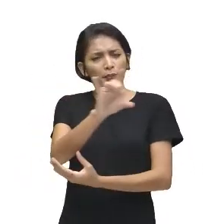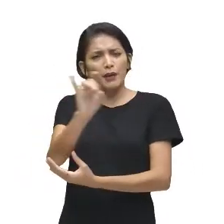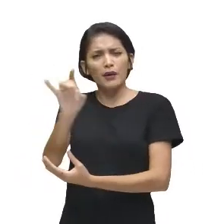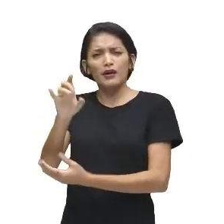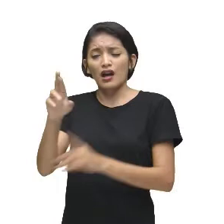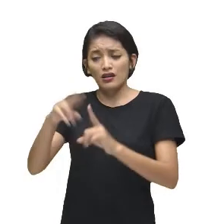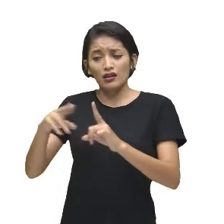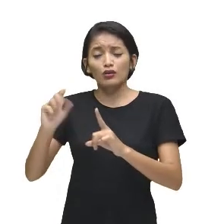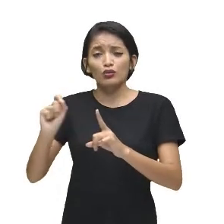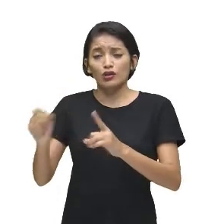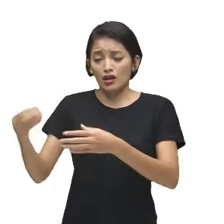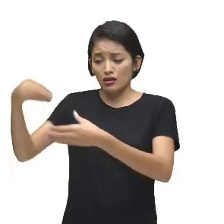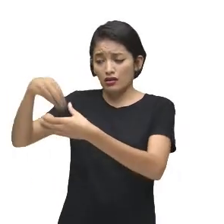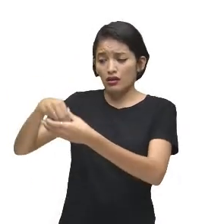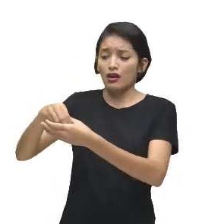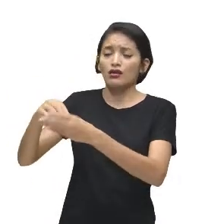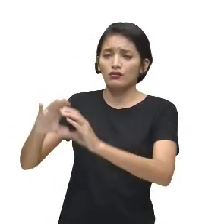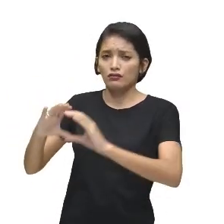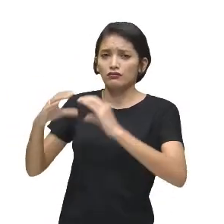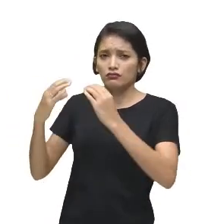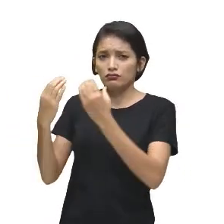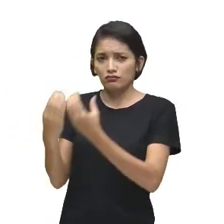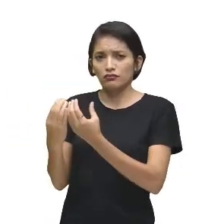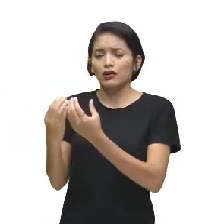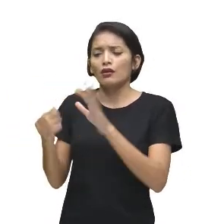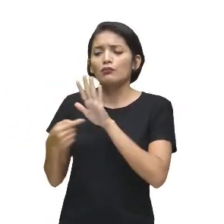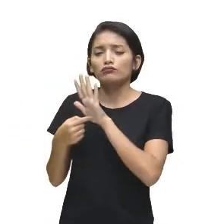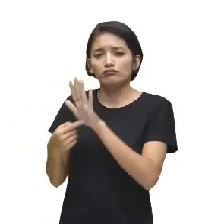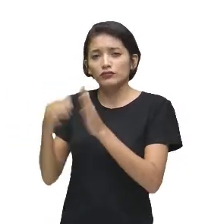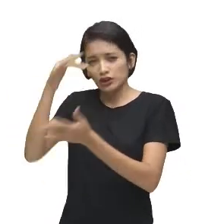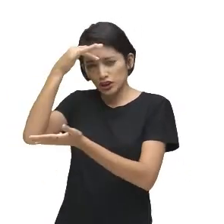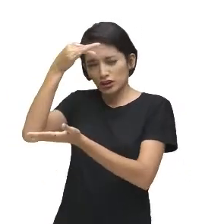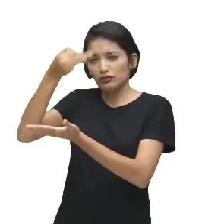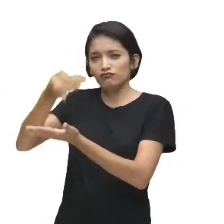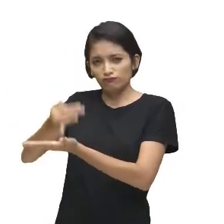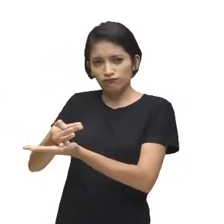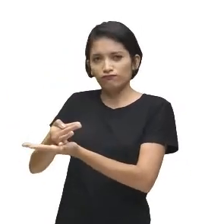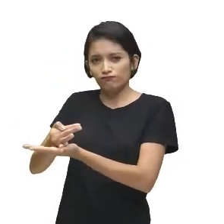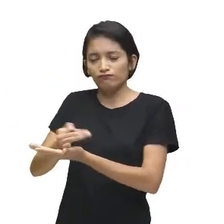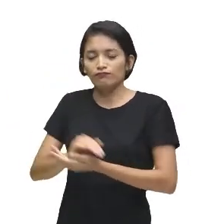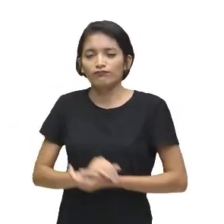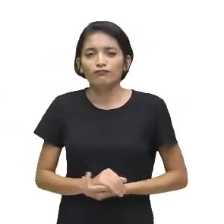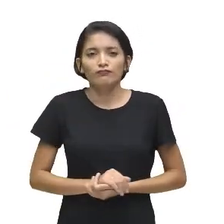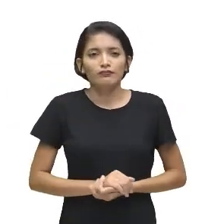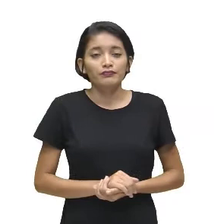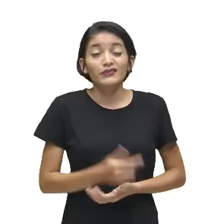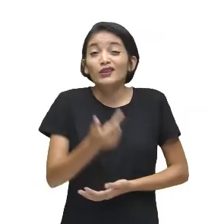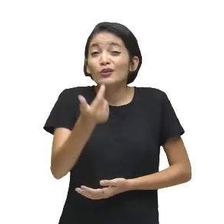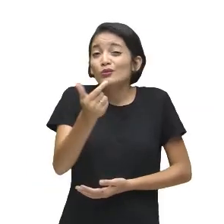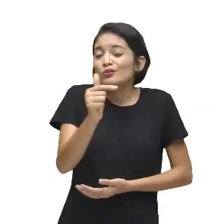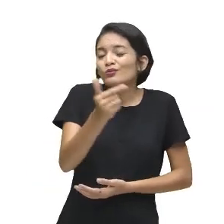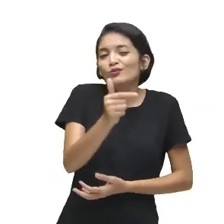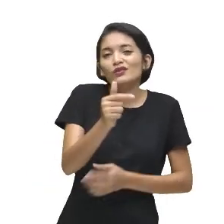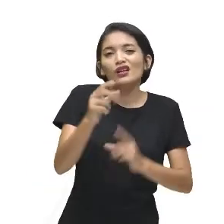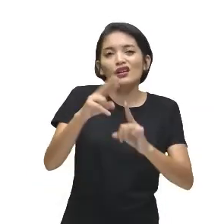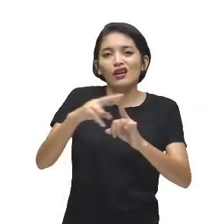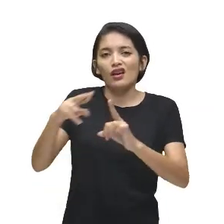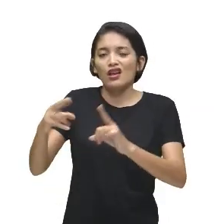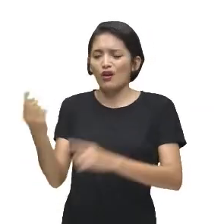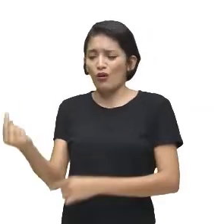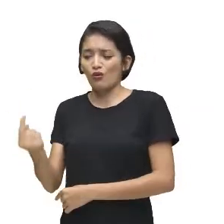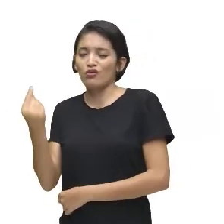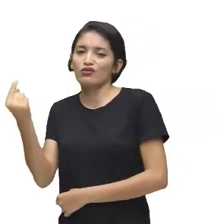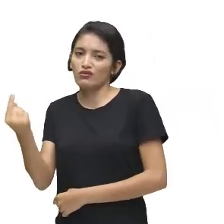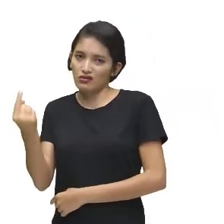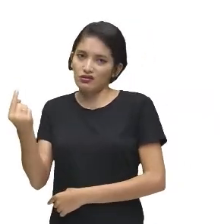comunidade, tende a manifestar a sua fé junto de outros. Não existe religião